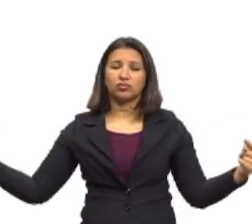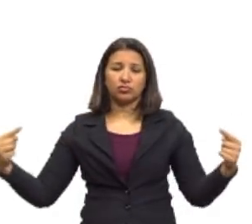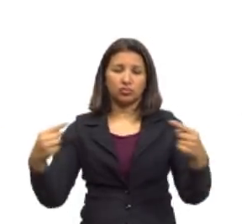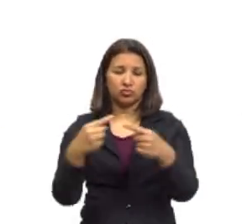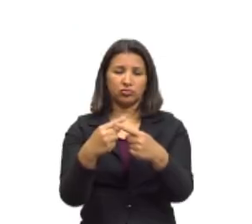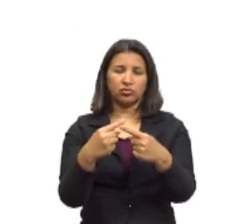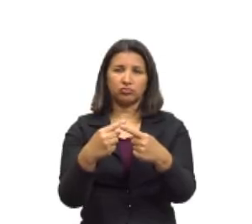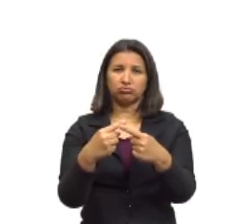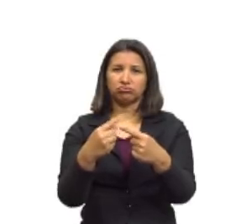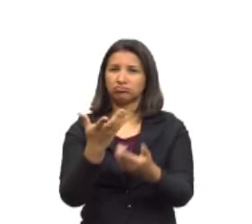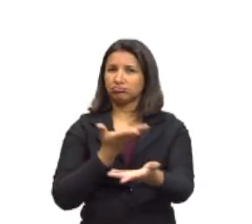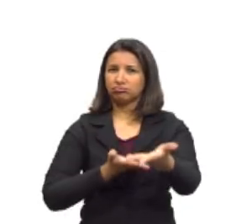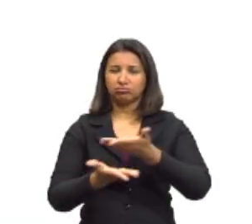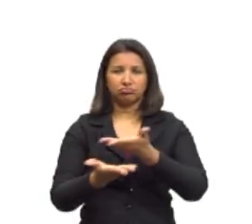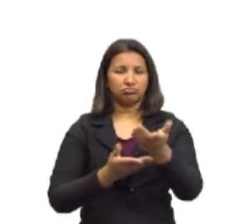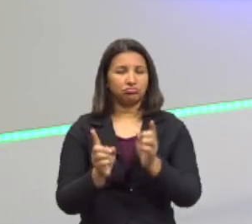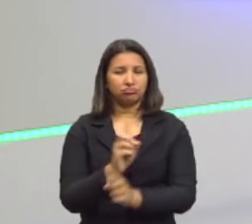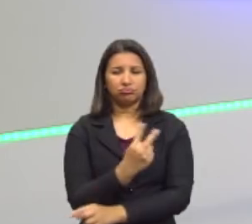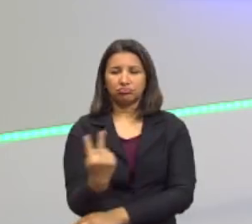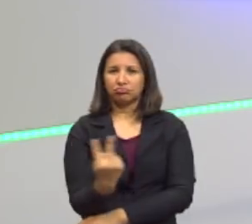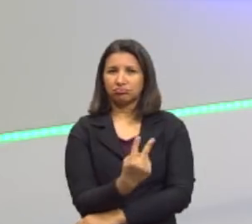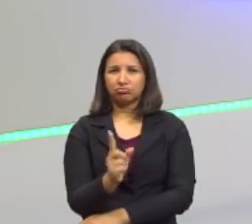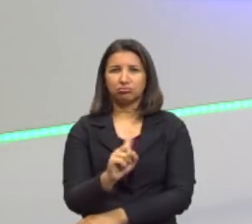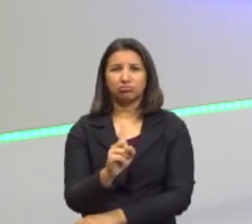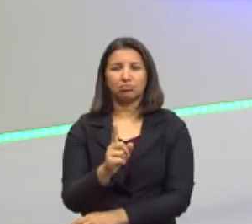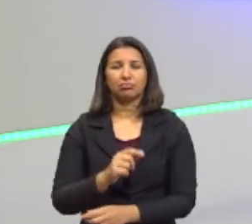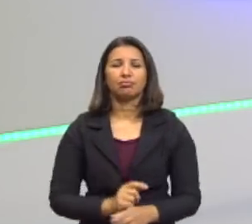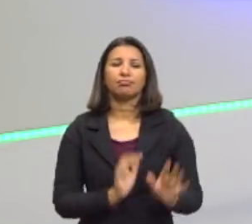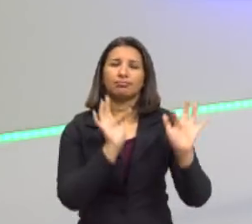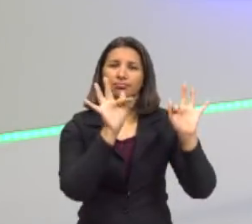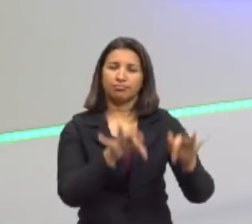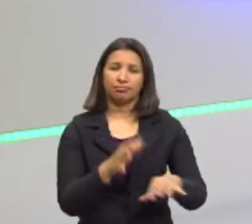outro, certo? Então, esse é o fim da revisão.